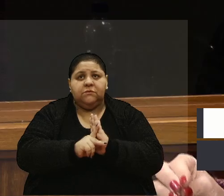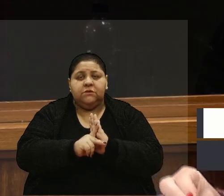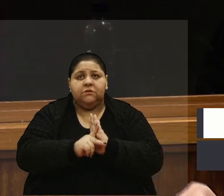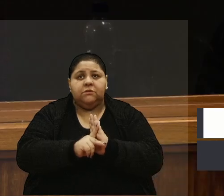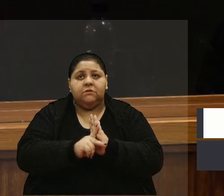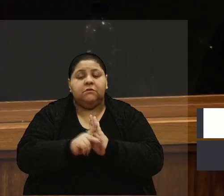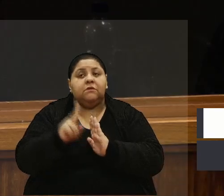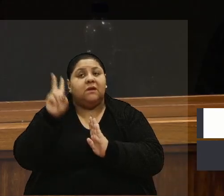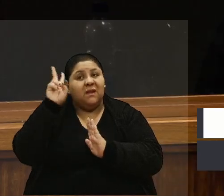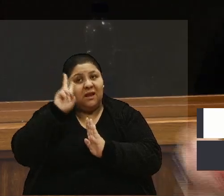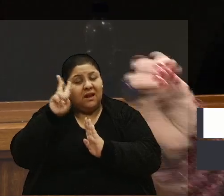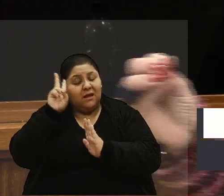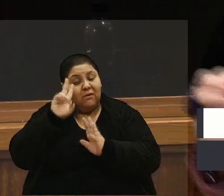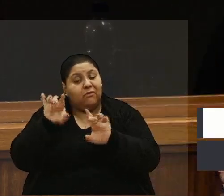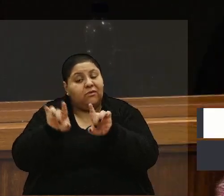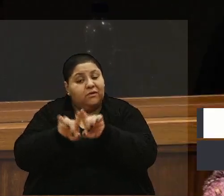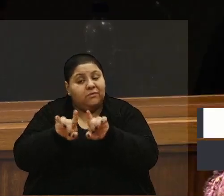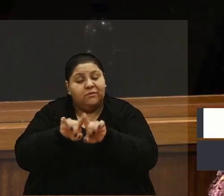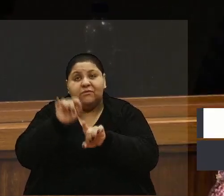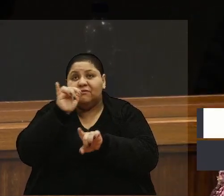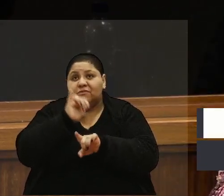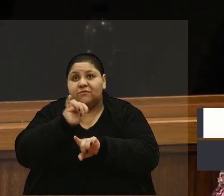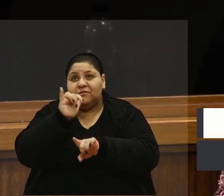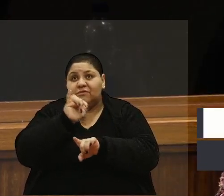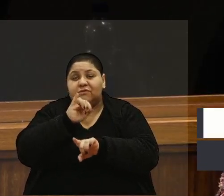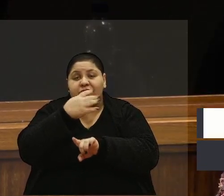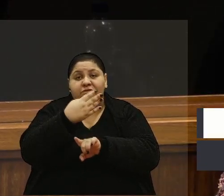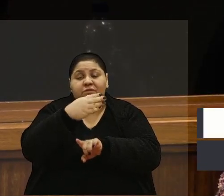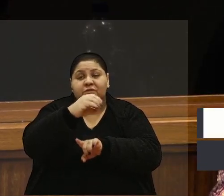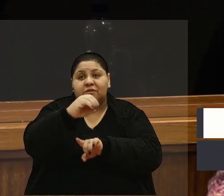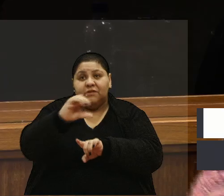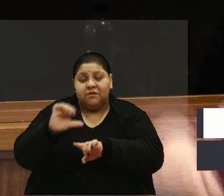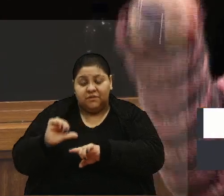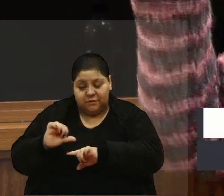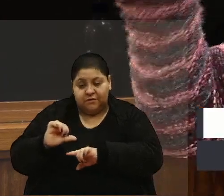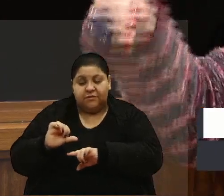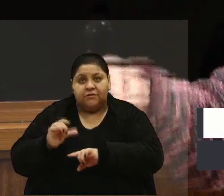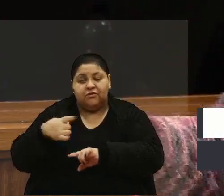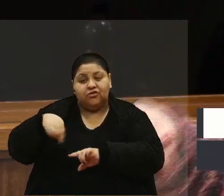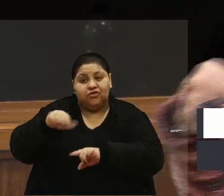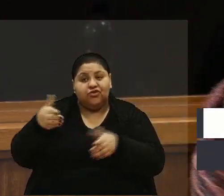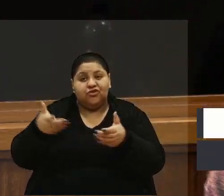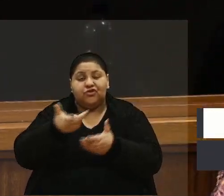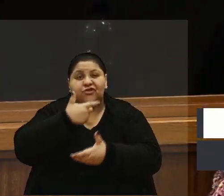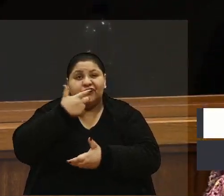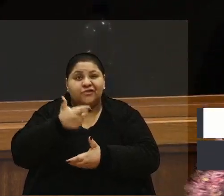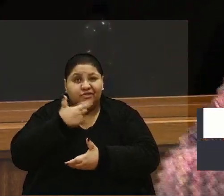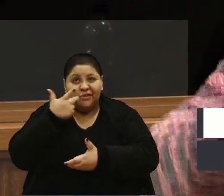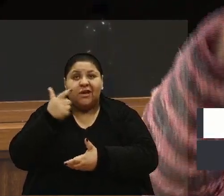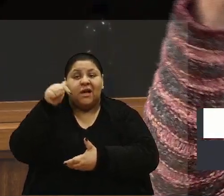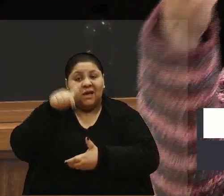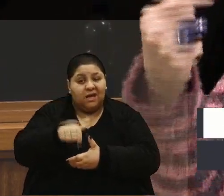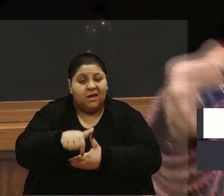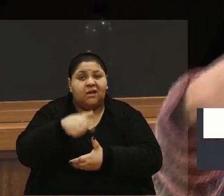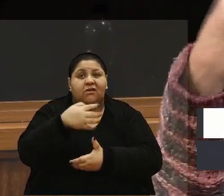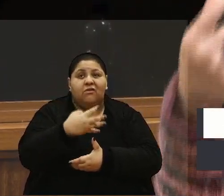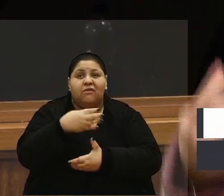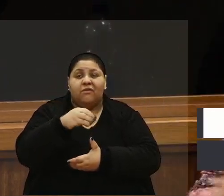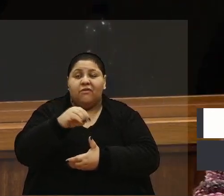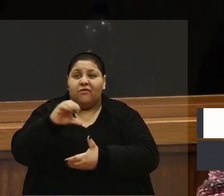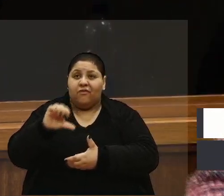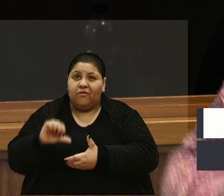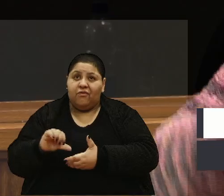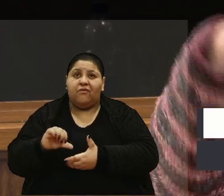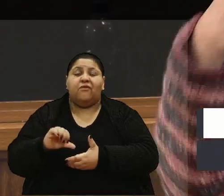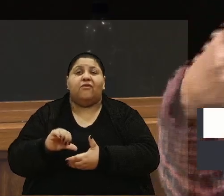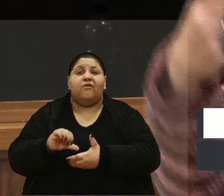Relembro a questão, por exemplo, da 409. Nós já falamos mais de uma vez aqui, essa 409, as